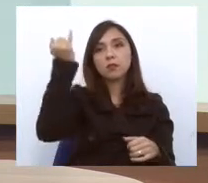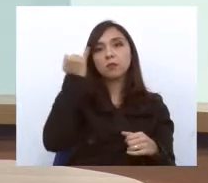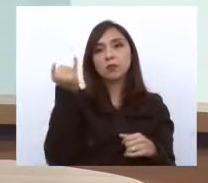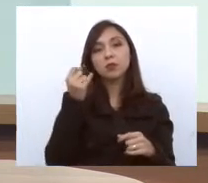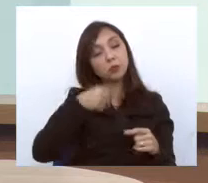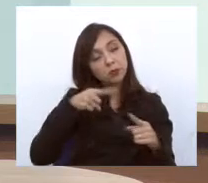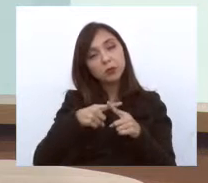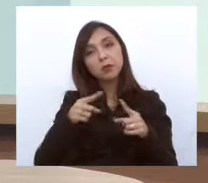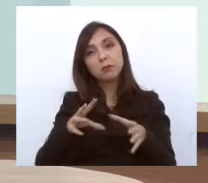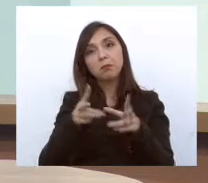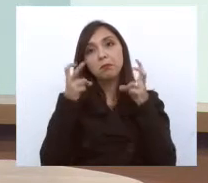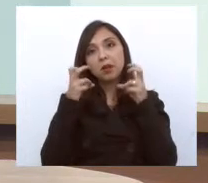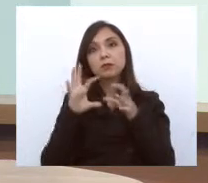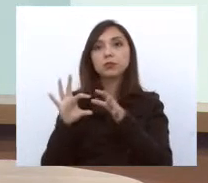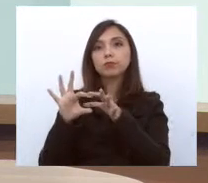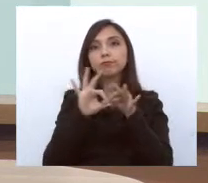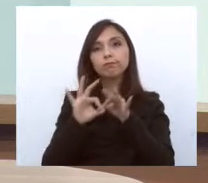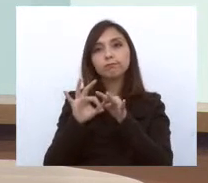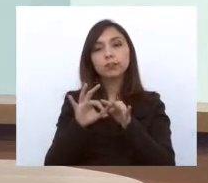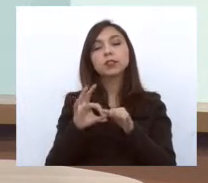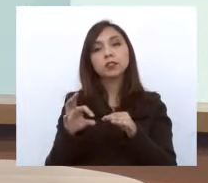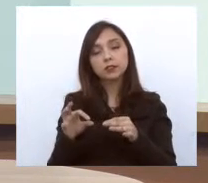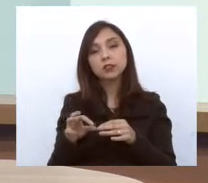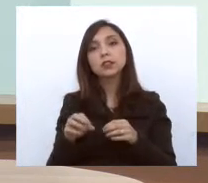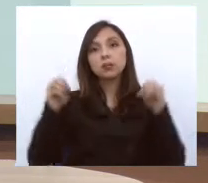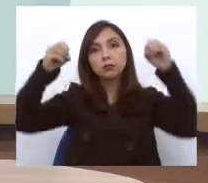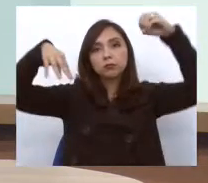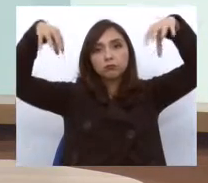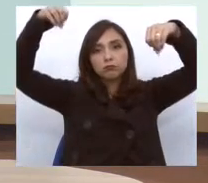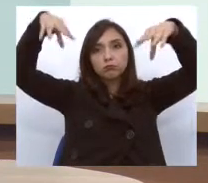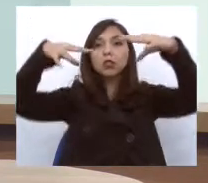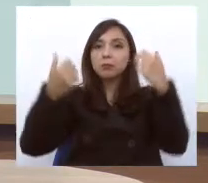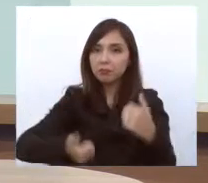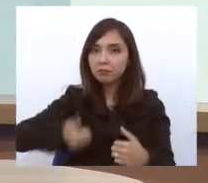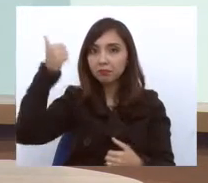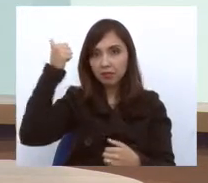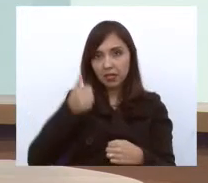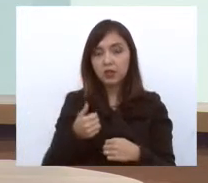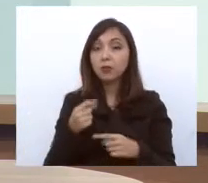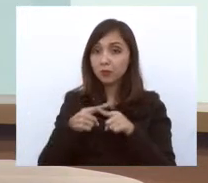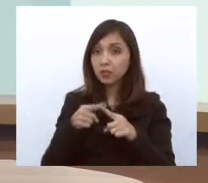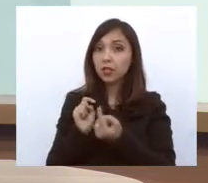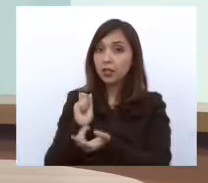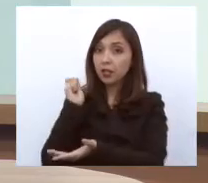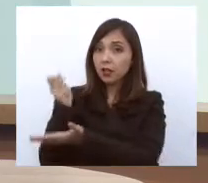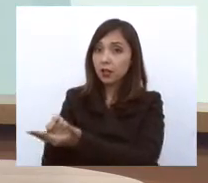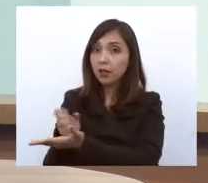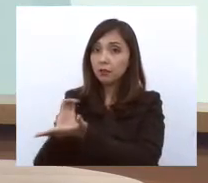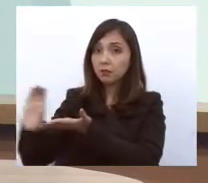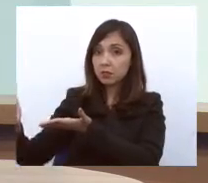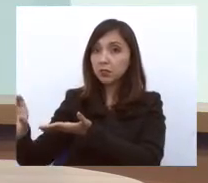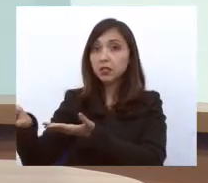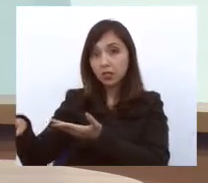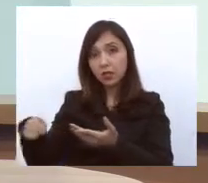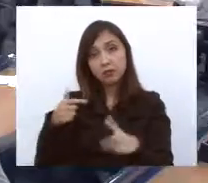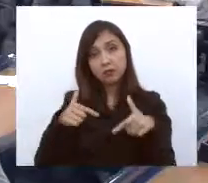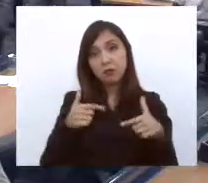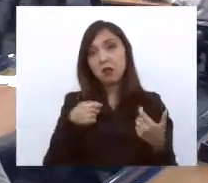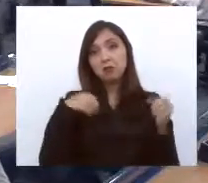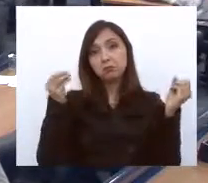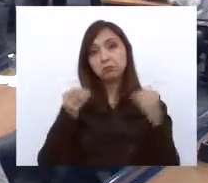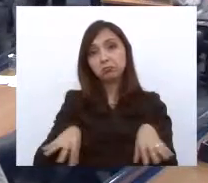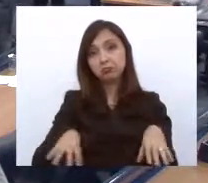estamos unidos nessa causa, que é uma melhor iluminação da cidade de Guarulhos, que frise. Ela recebe pelo trabalho que não presta.